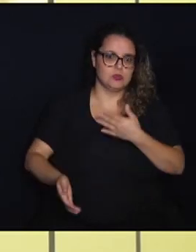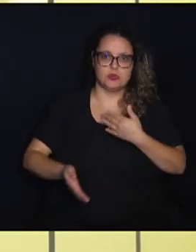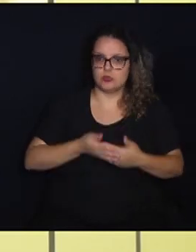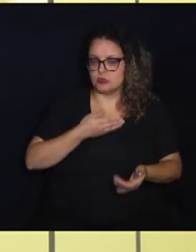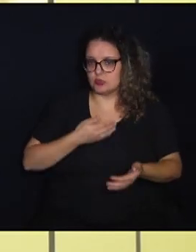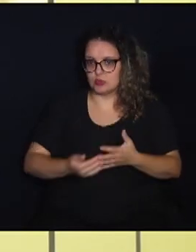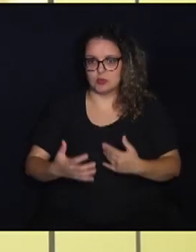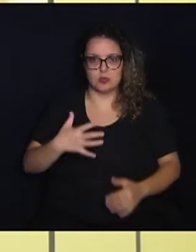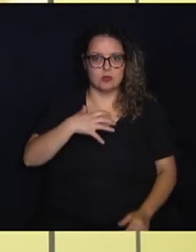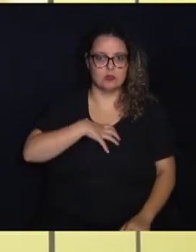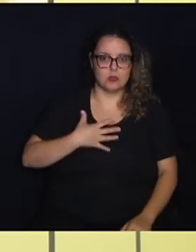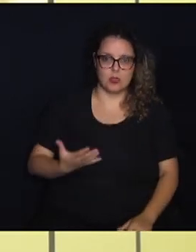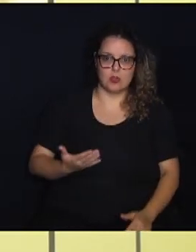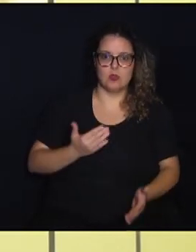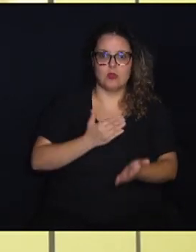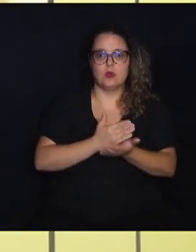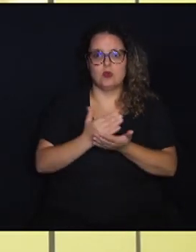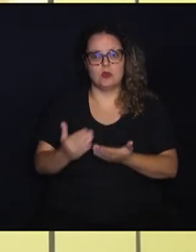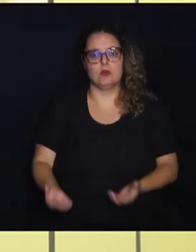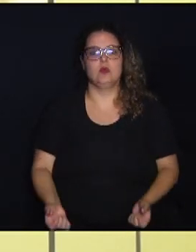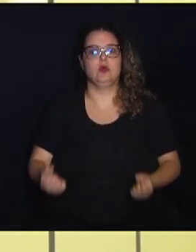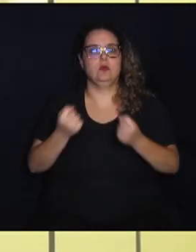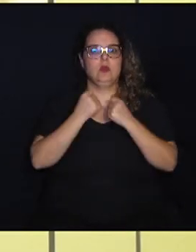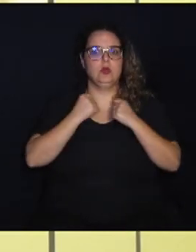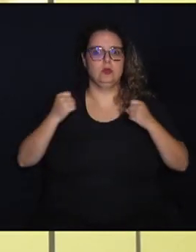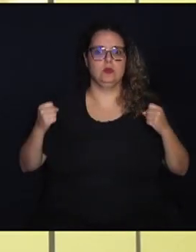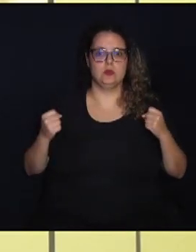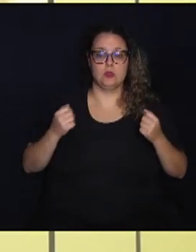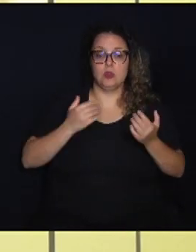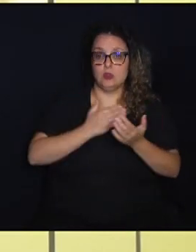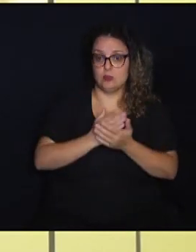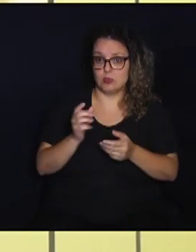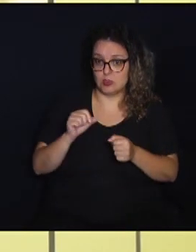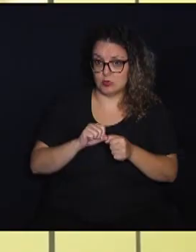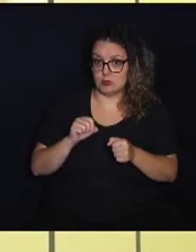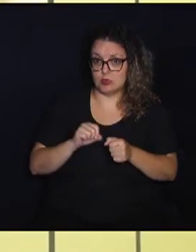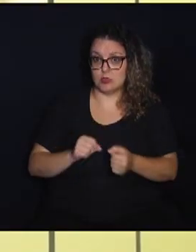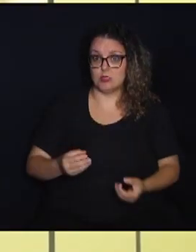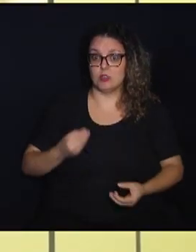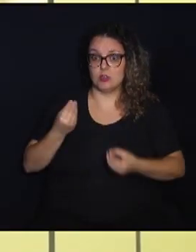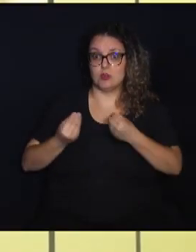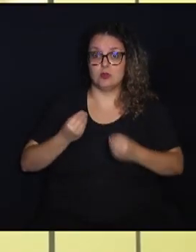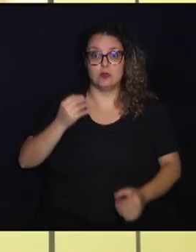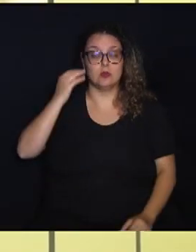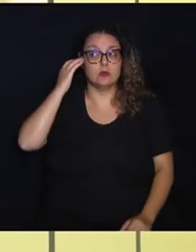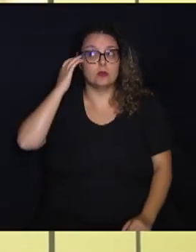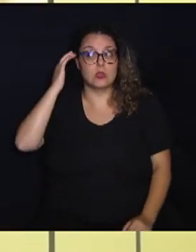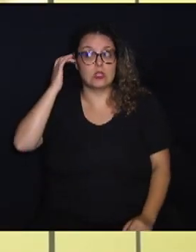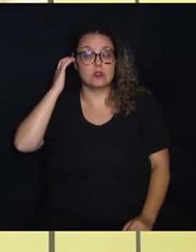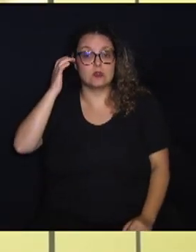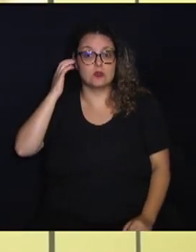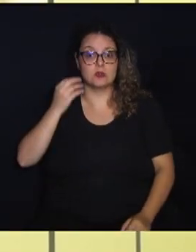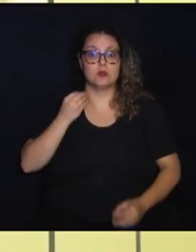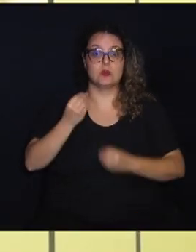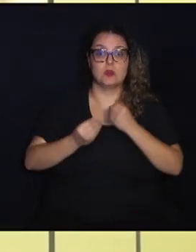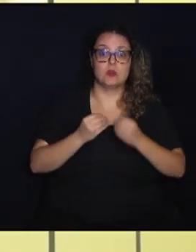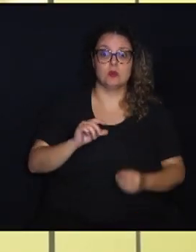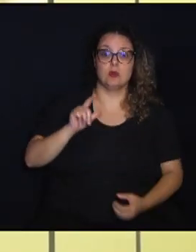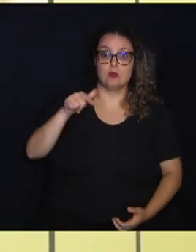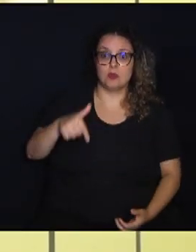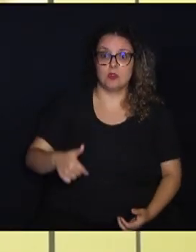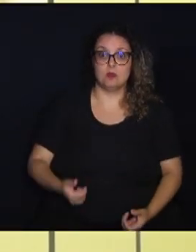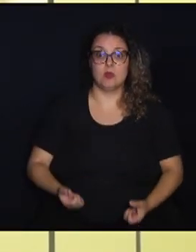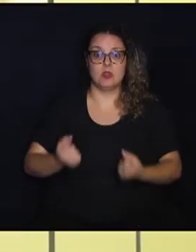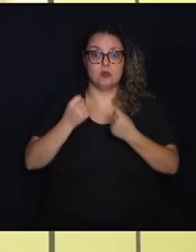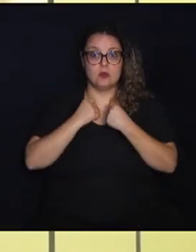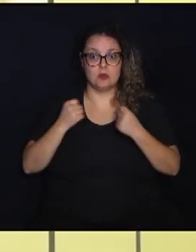de início a uma atividade física. Você começou a fazer, como é que está a sua cabeça? Como é que você ficou depois dessa atividade?